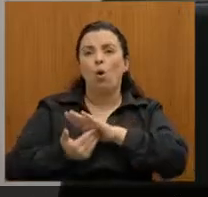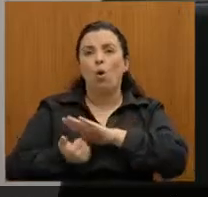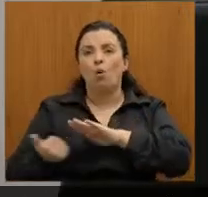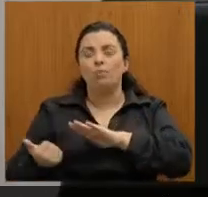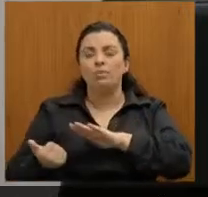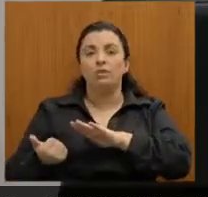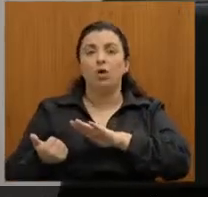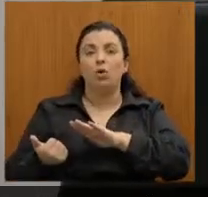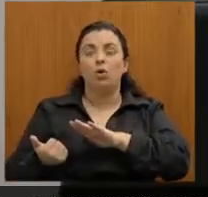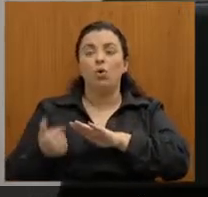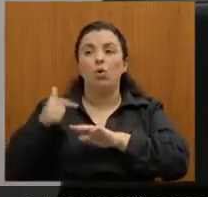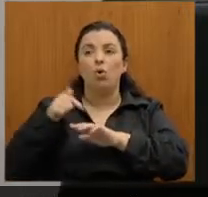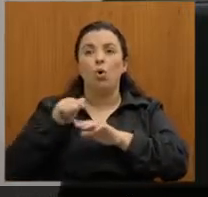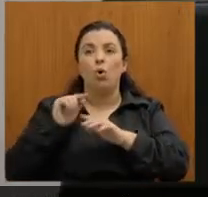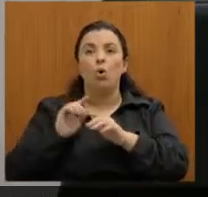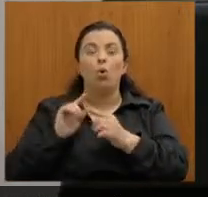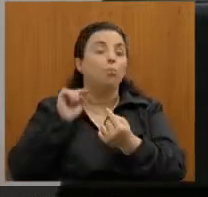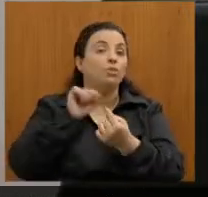de impedir